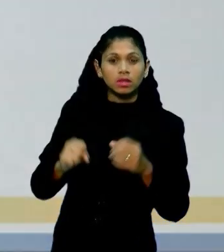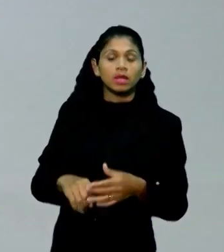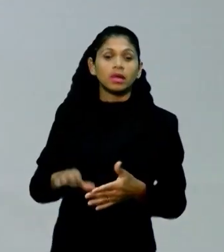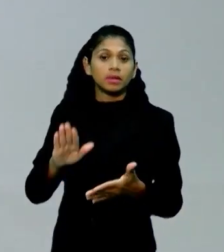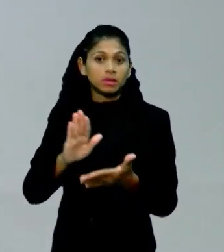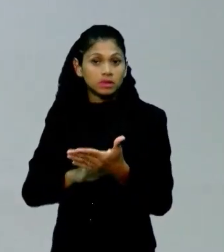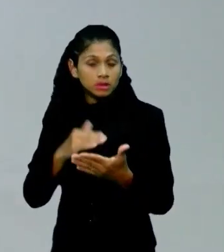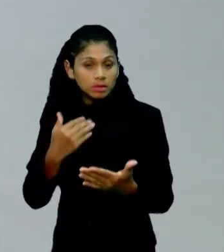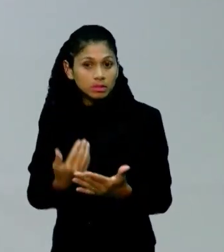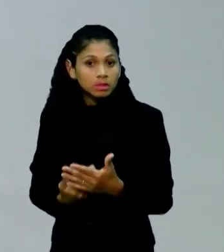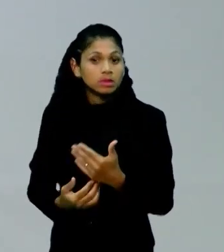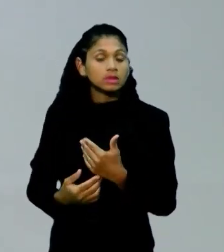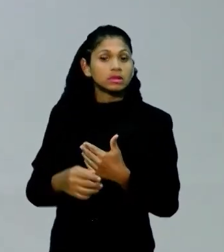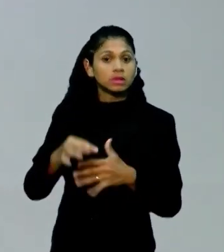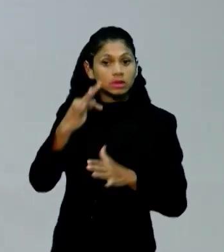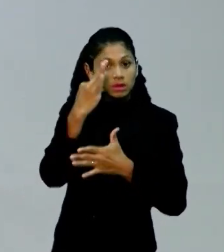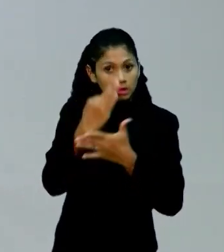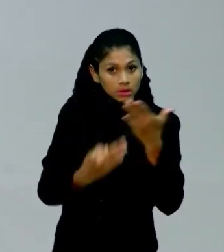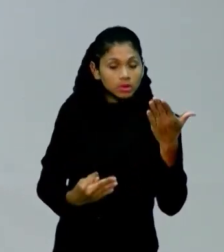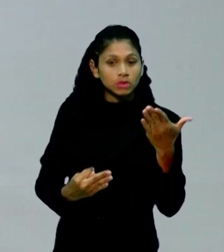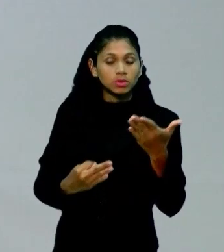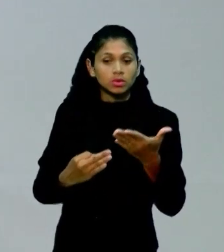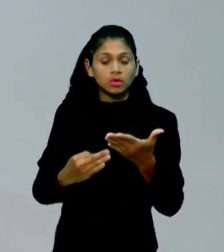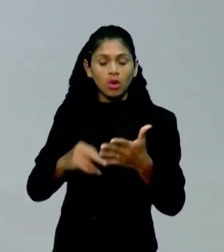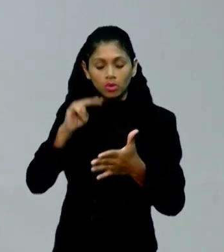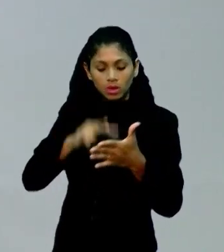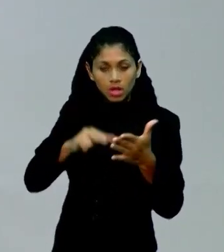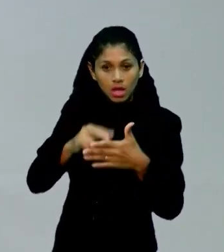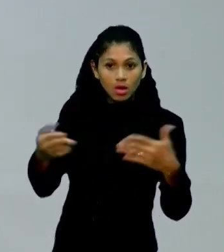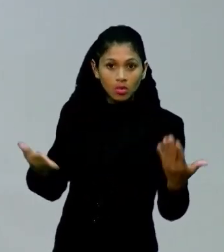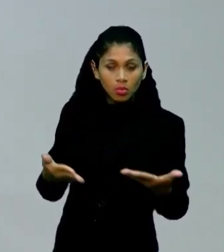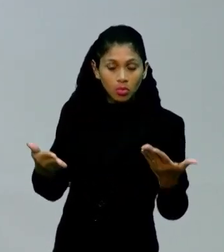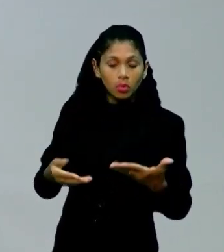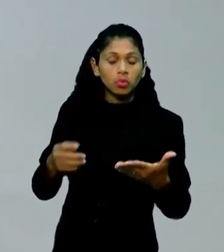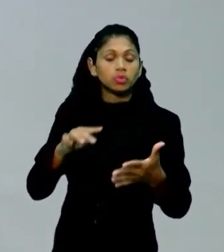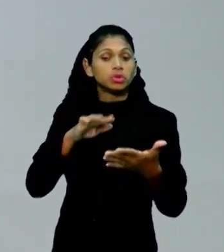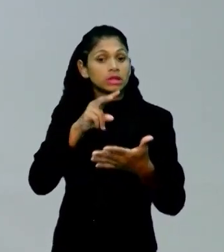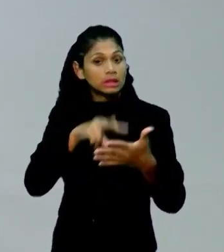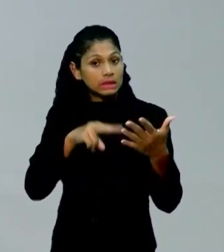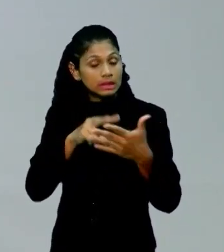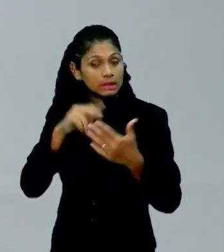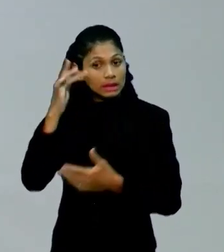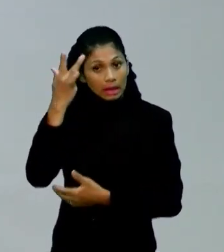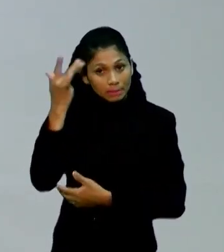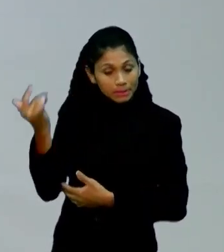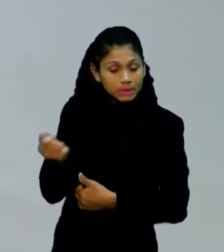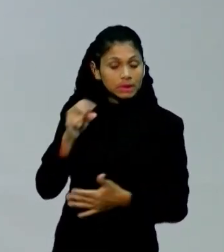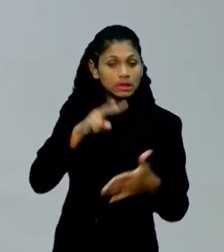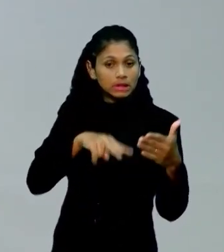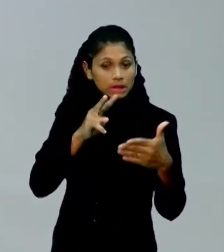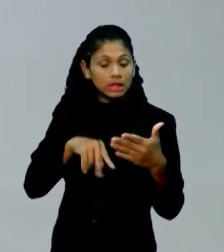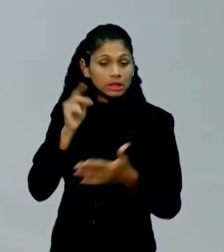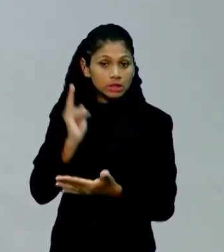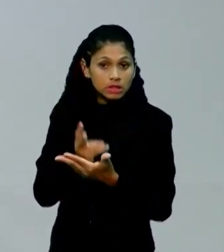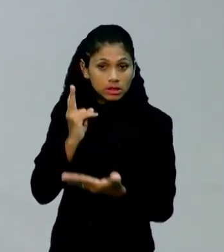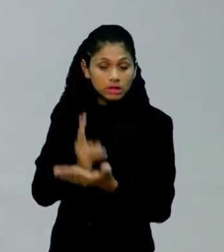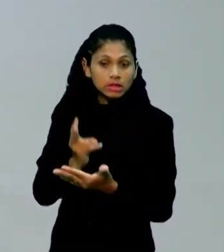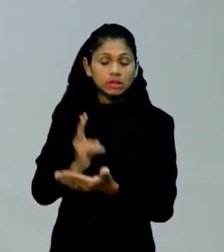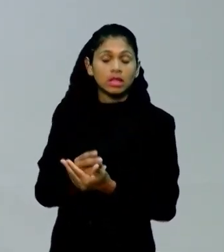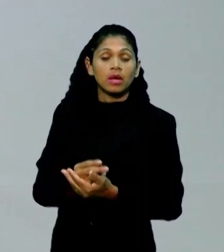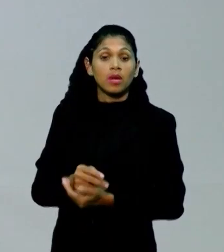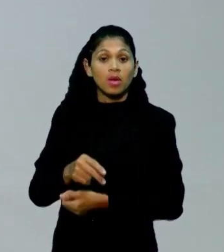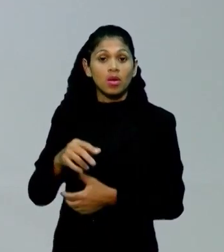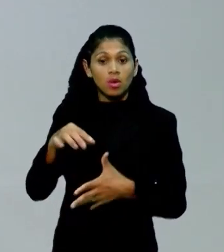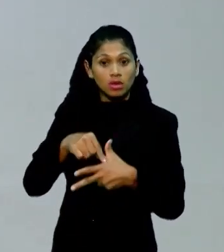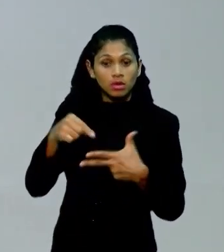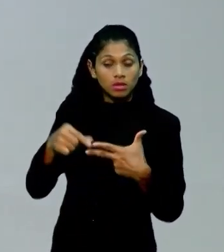ler hoje Ler amanhã ler para sempre o Enem é uma prova que cobra interpretação ela quer saber se